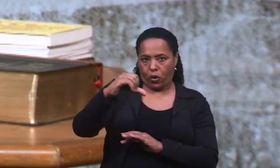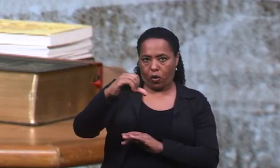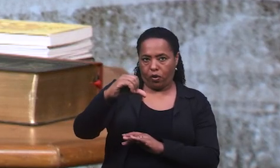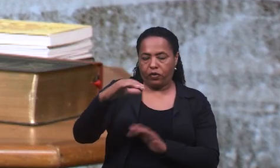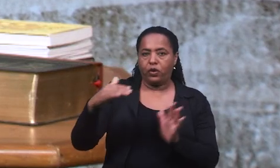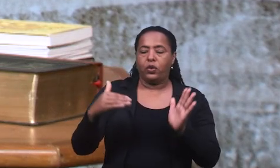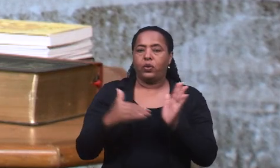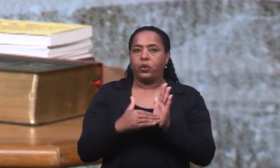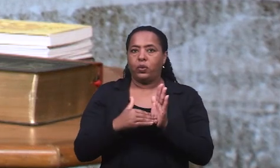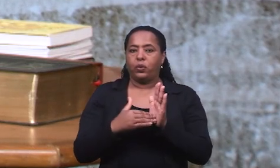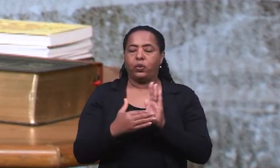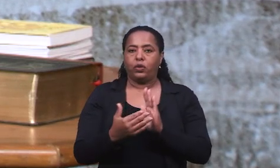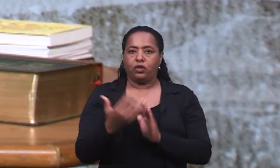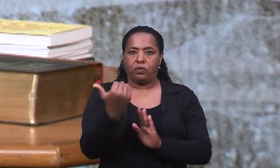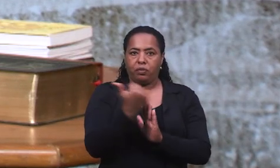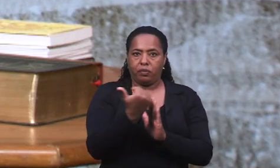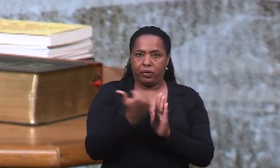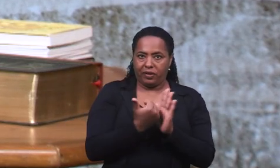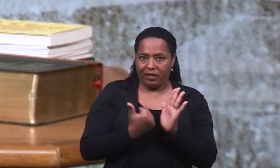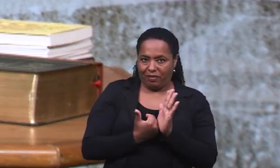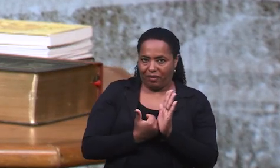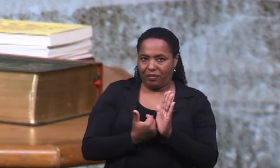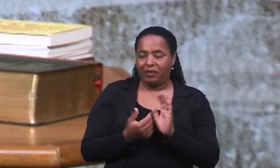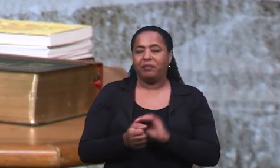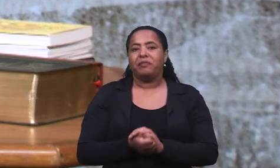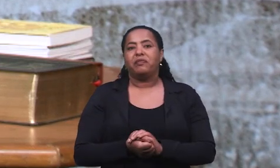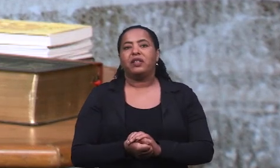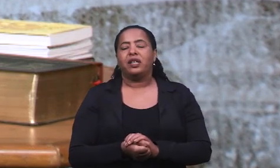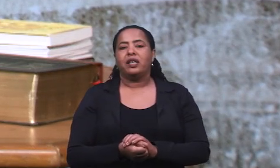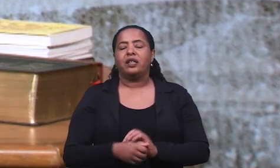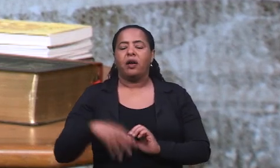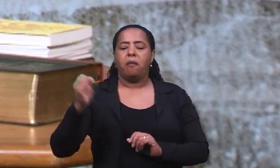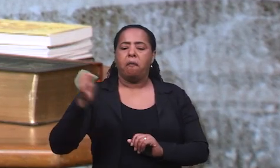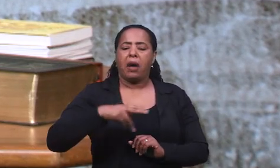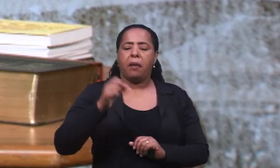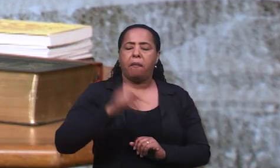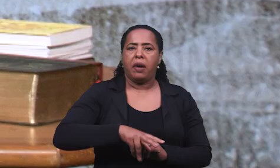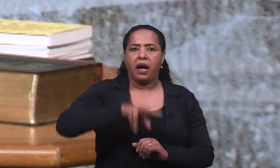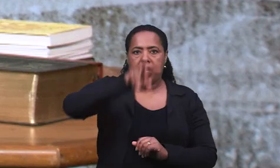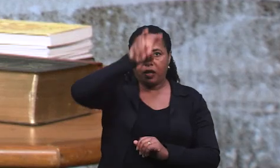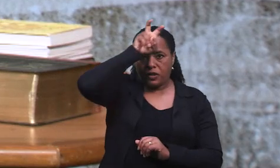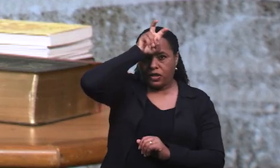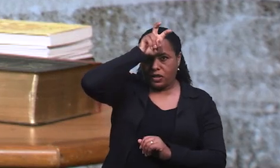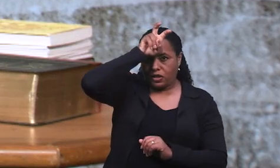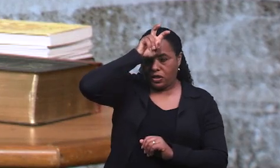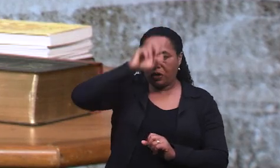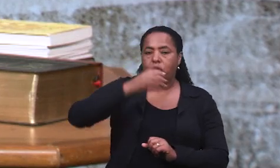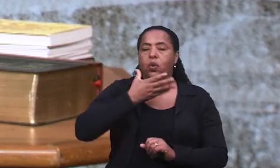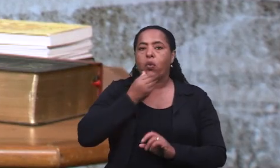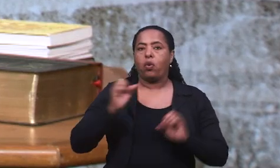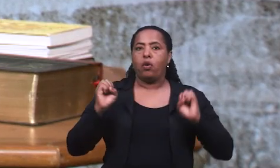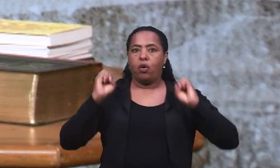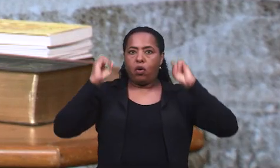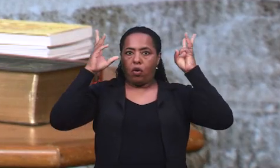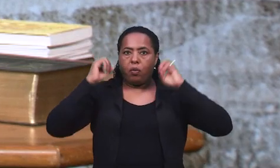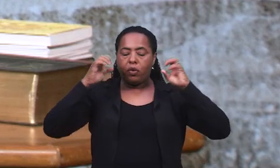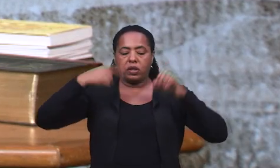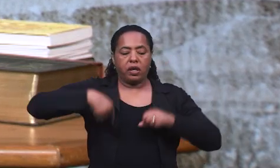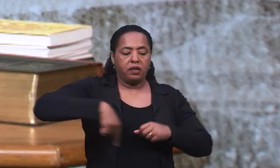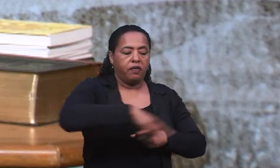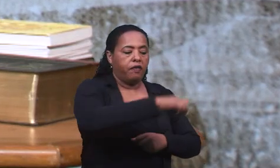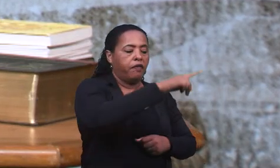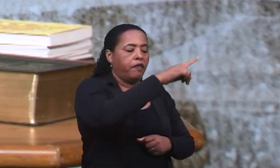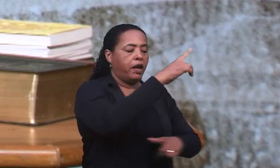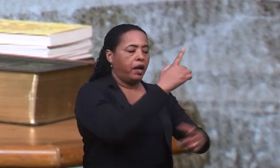último episódio. Estamos nas pragas no Egito, em que Moisés vai a Faraó